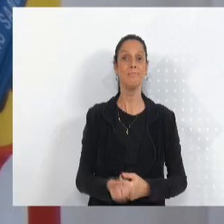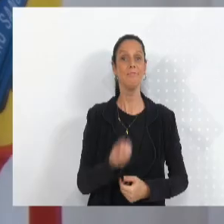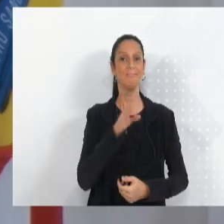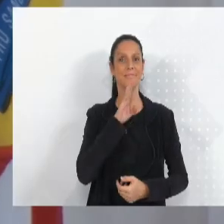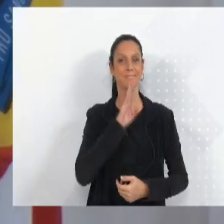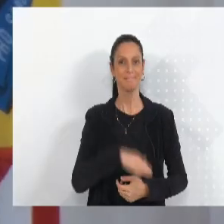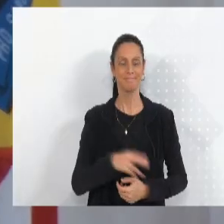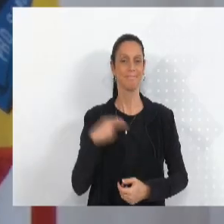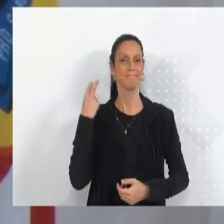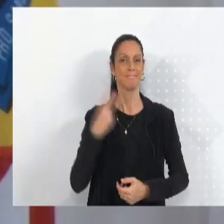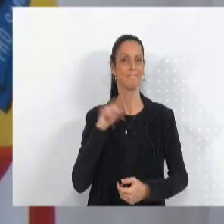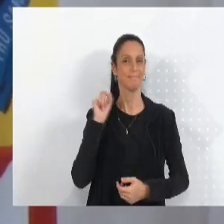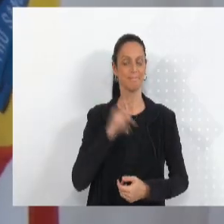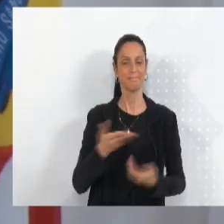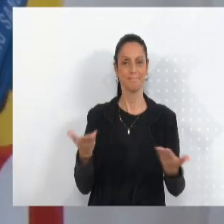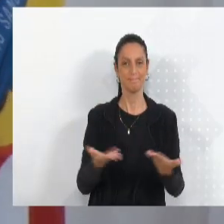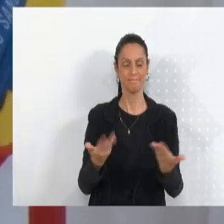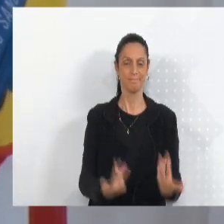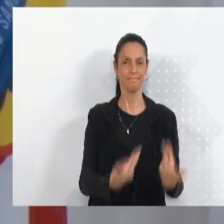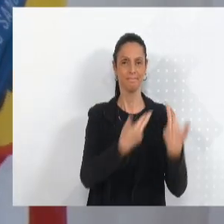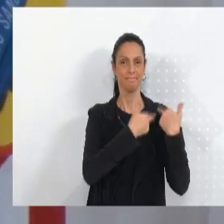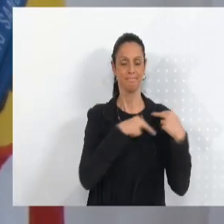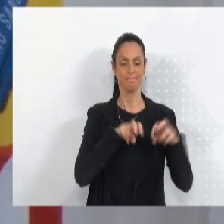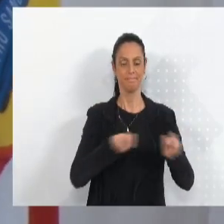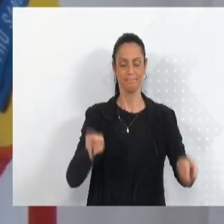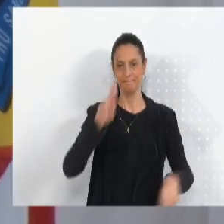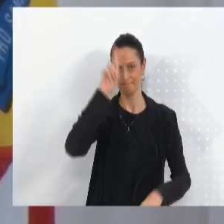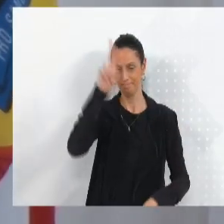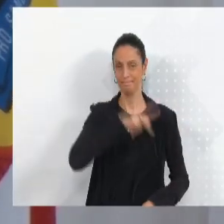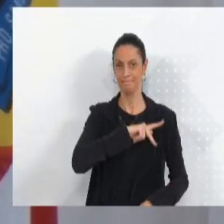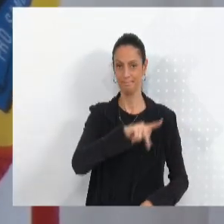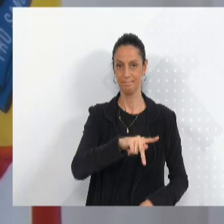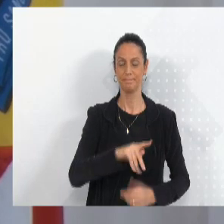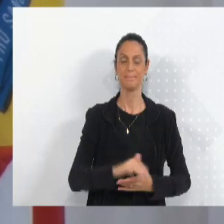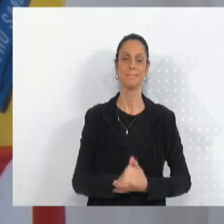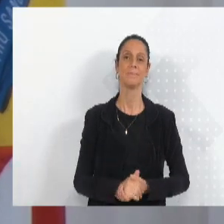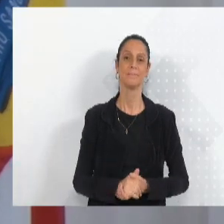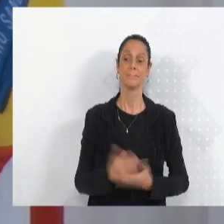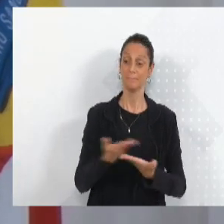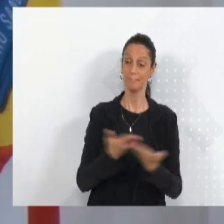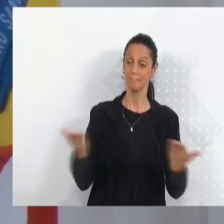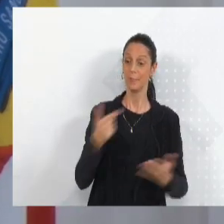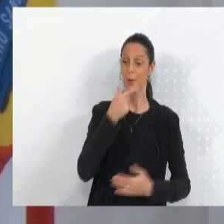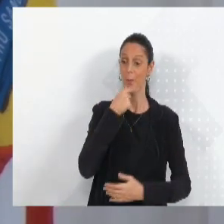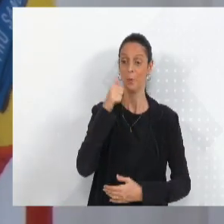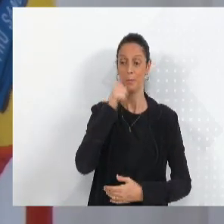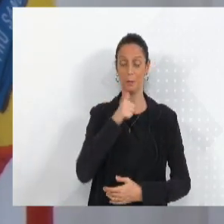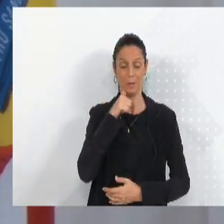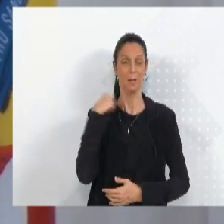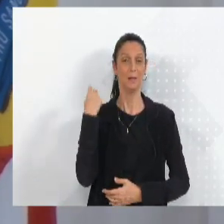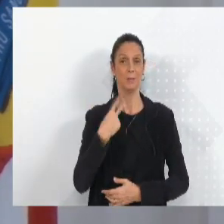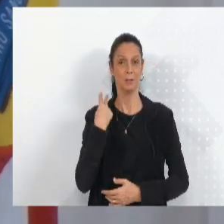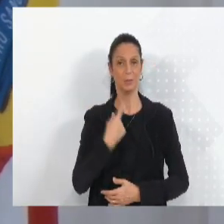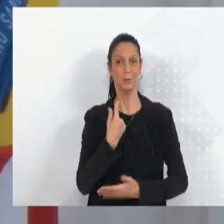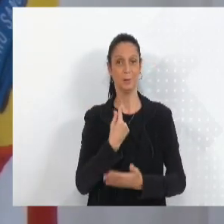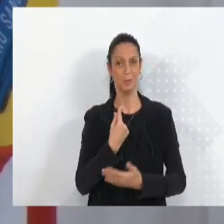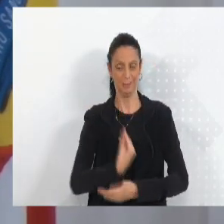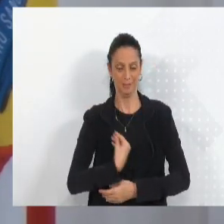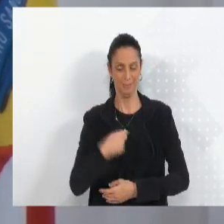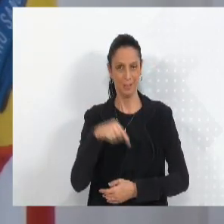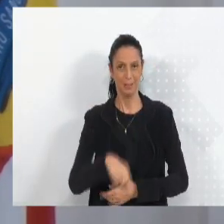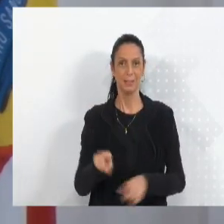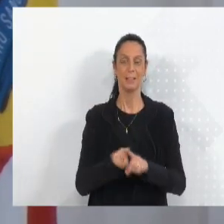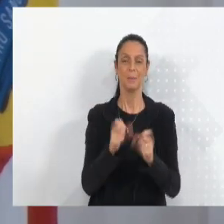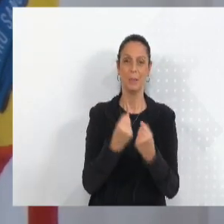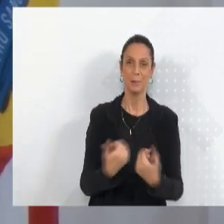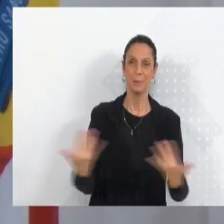Boa tarde, vereador Maurício Gol, que ora preside os trabalhos desta casa, senhores e senhoras vereadoras, público que nos assiste aqui em suas residências, uma